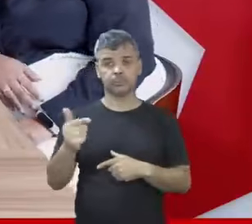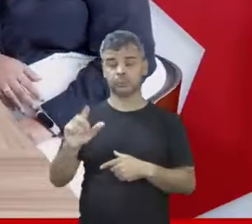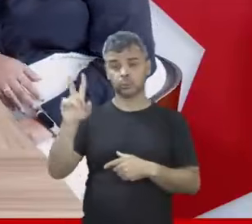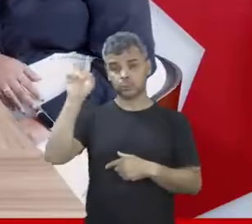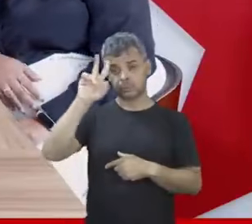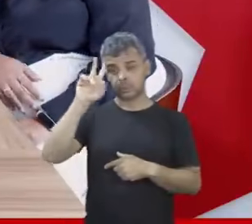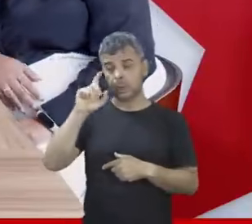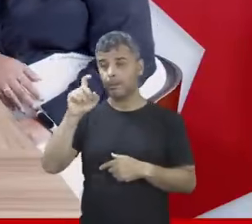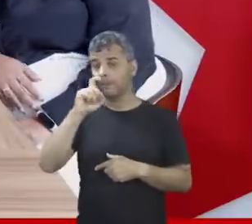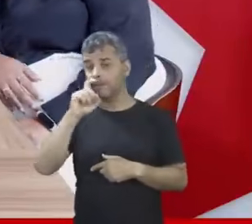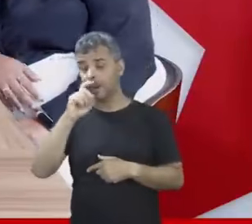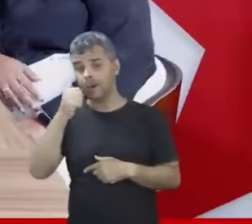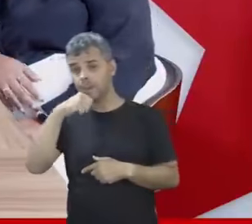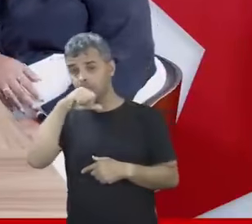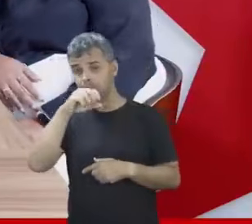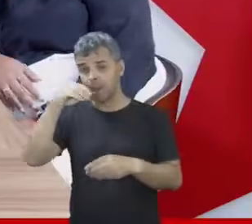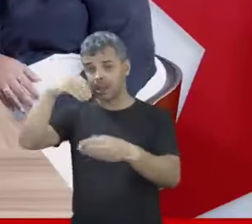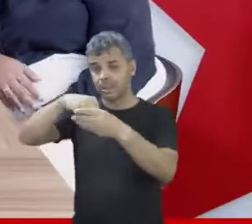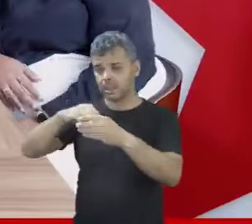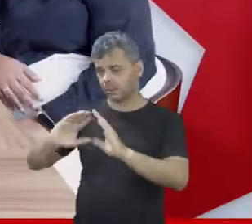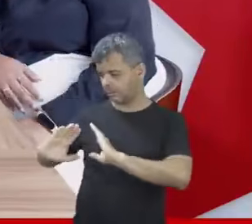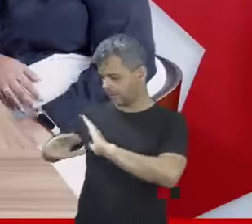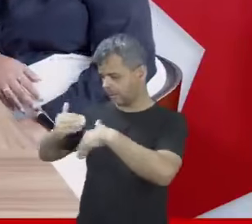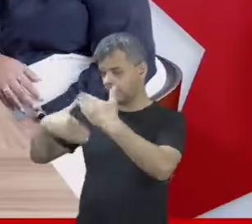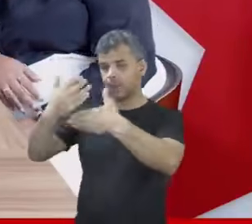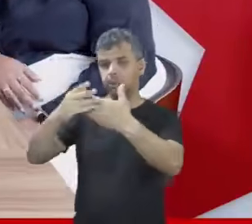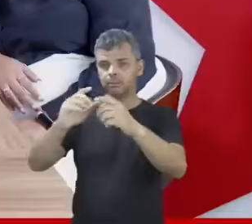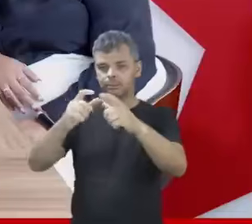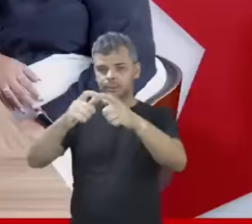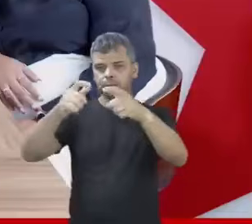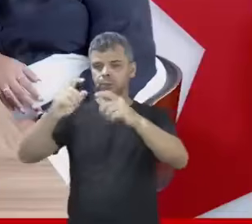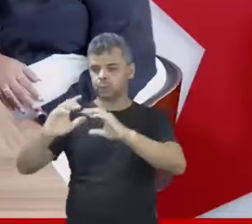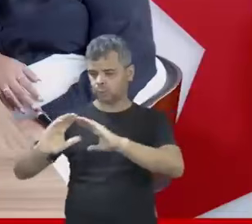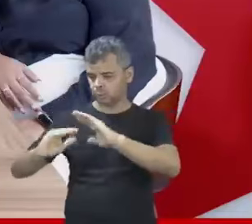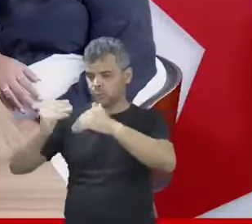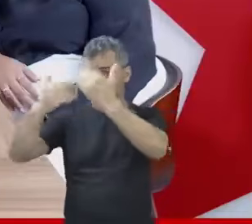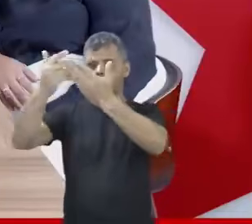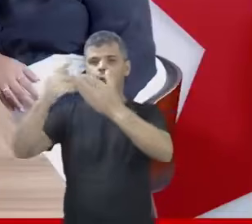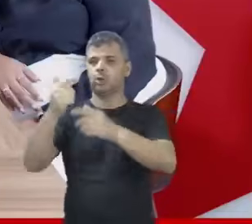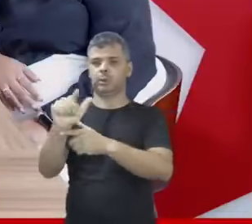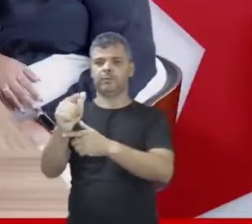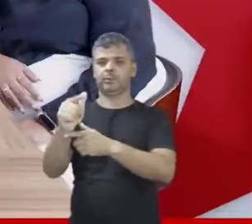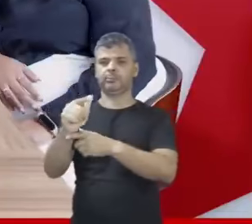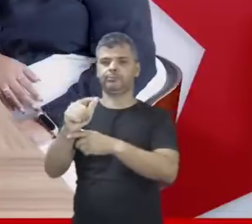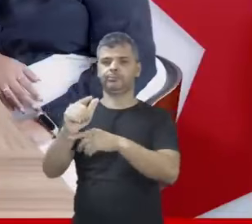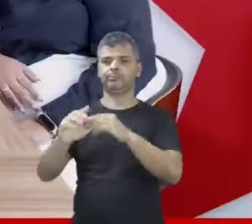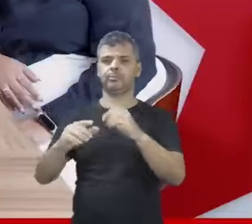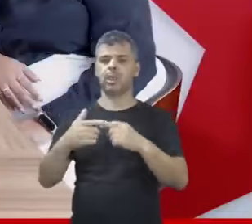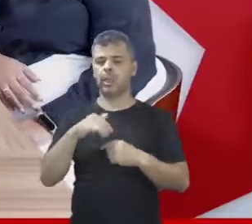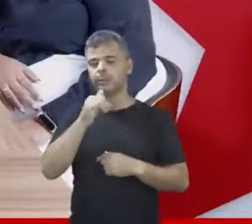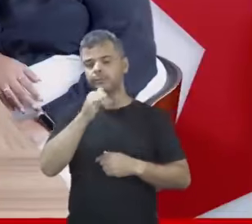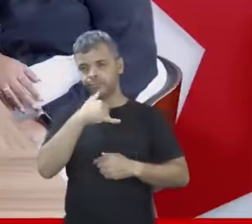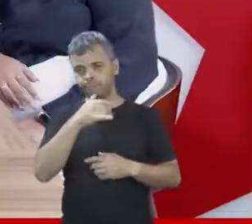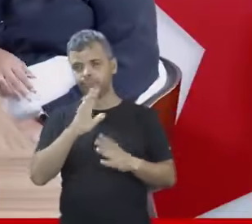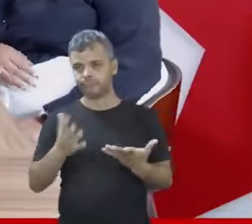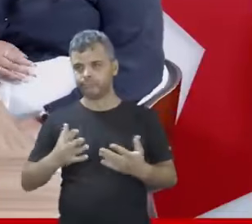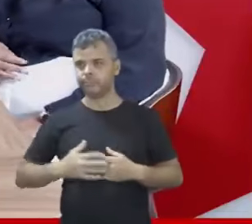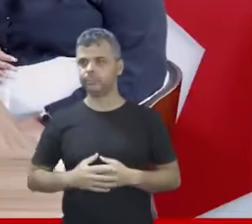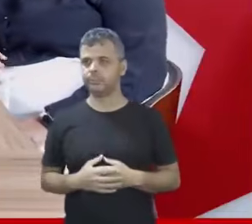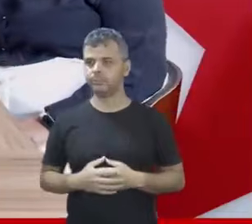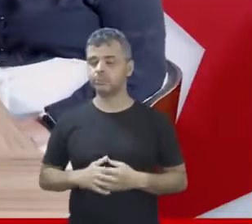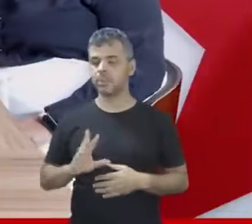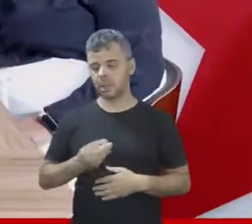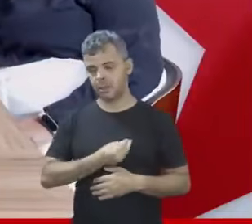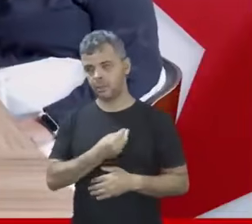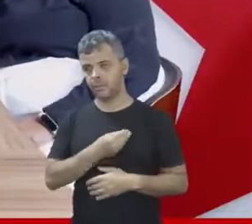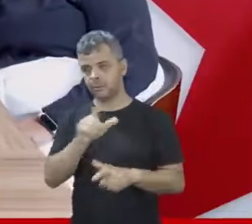lembra do pai e da mãe dentro desse processo, desse crescimento, né? Não houve essa construção. Que triste isso, né? Muito, e essa é a